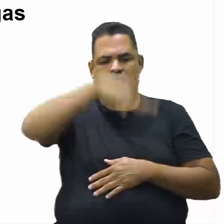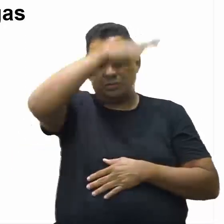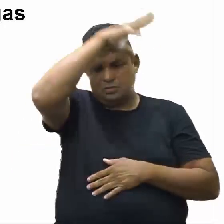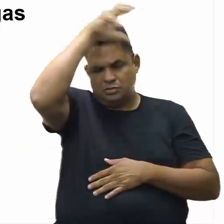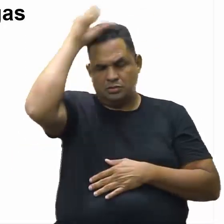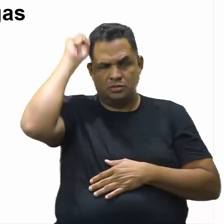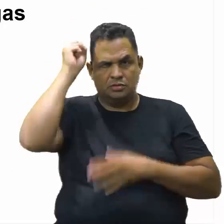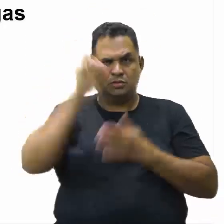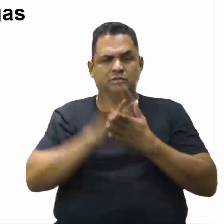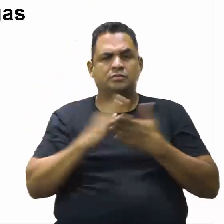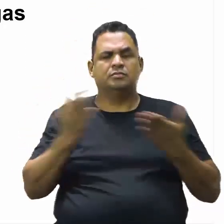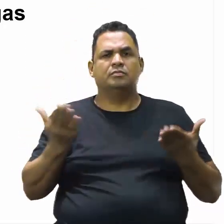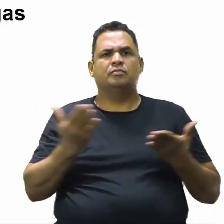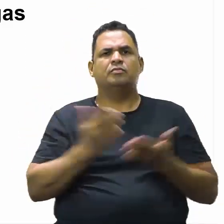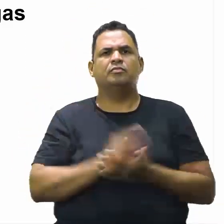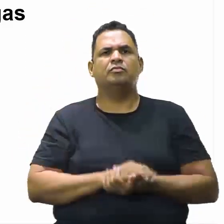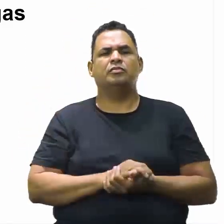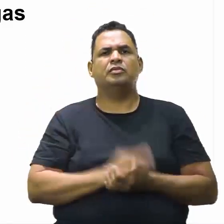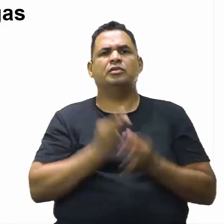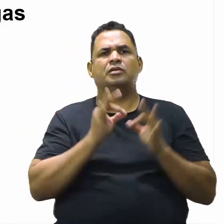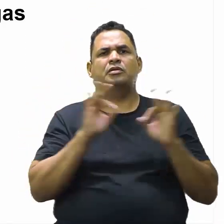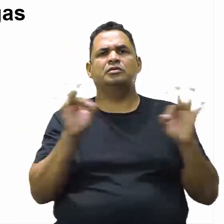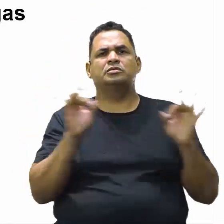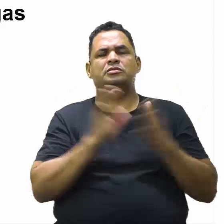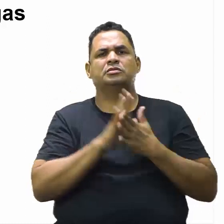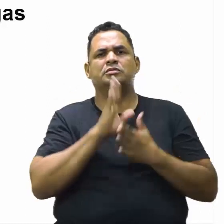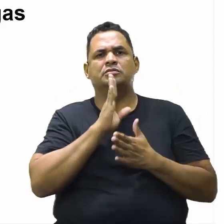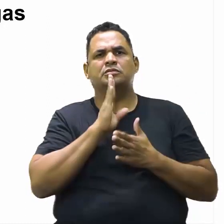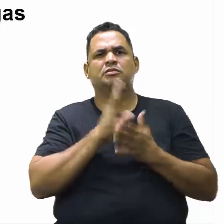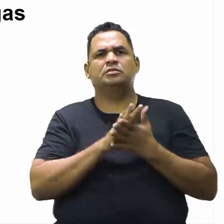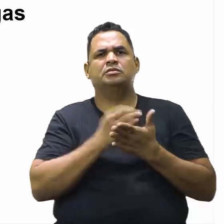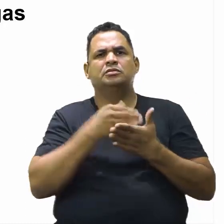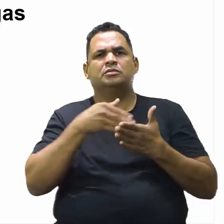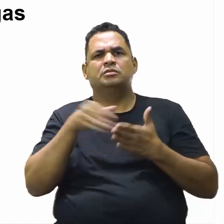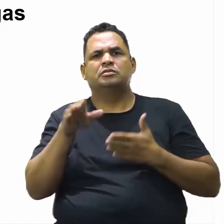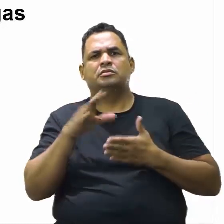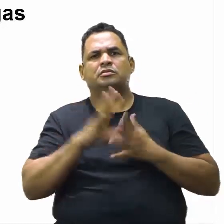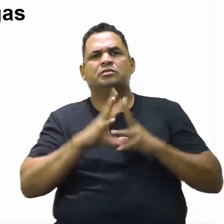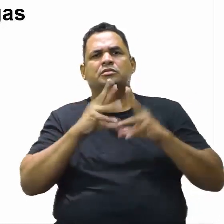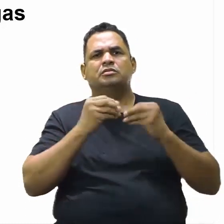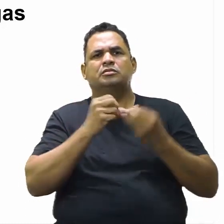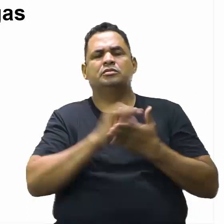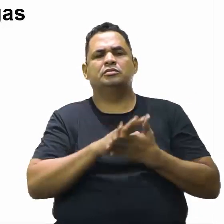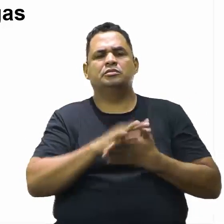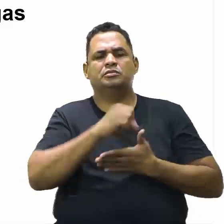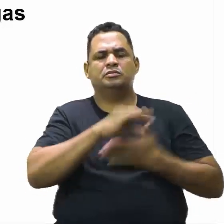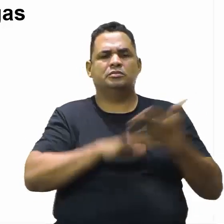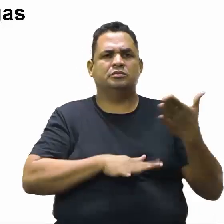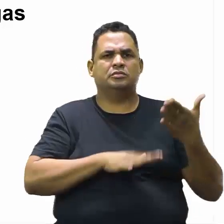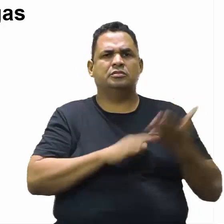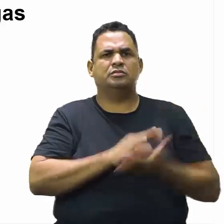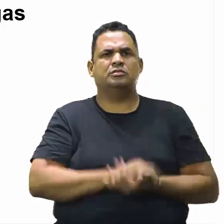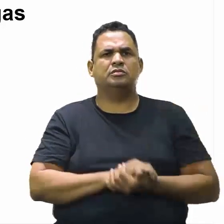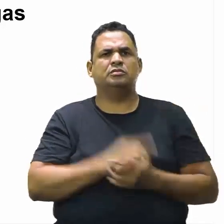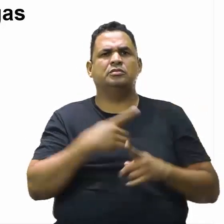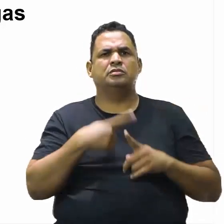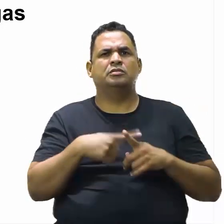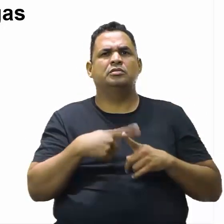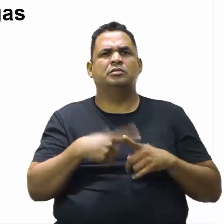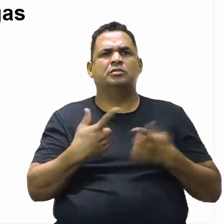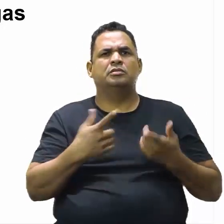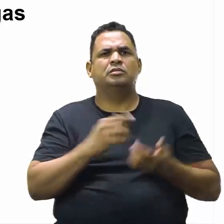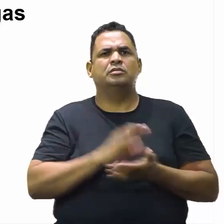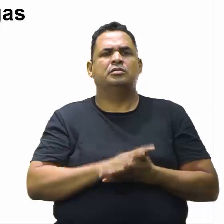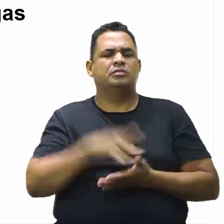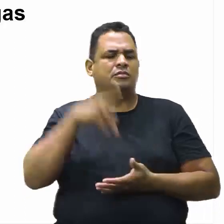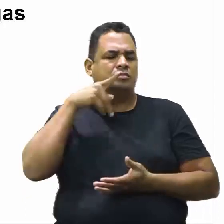antigos, essa questão é simples aí. Ó. Você conseguiria eliminar todas as outras alternativas, porque